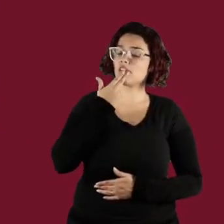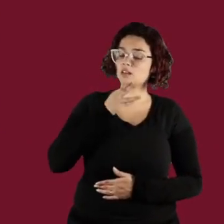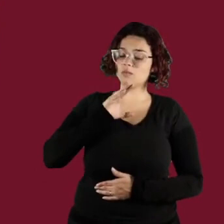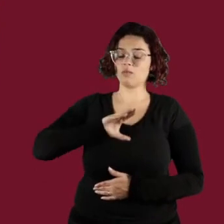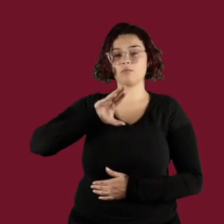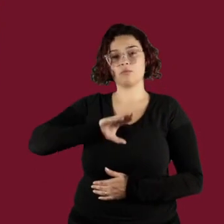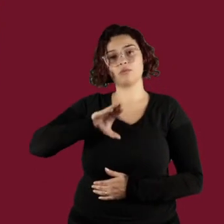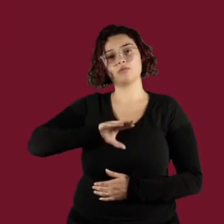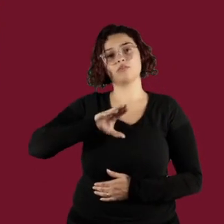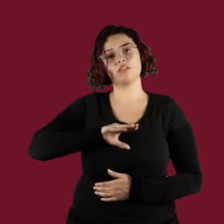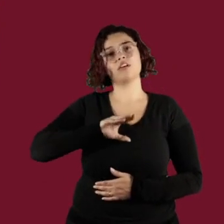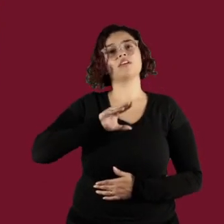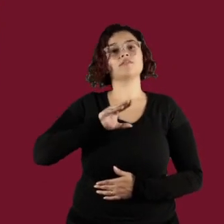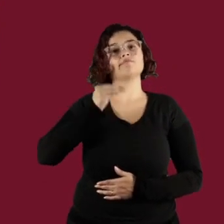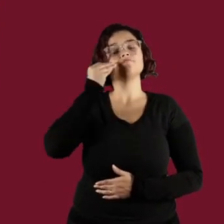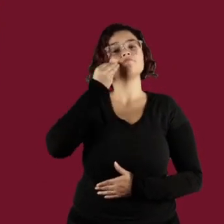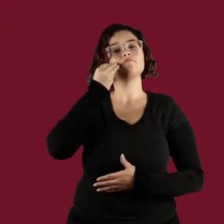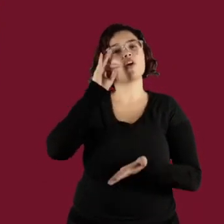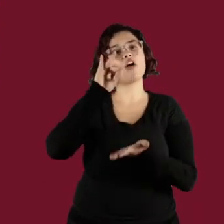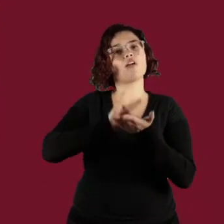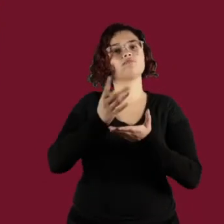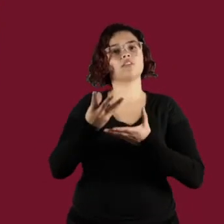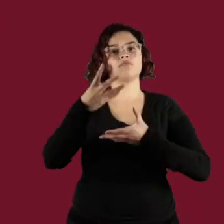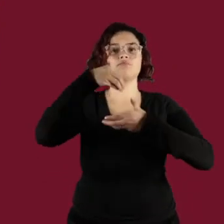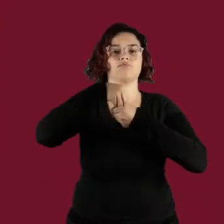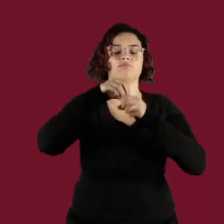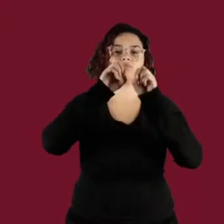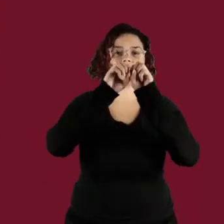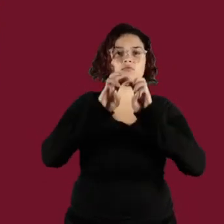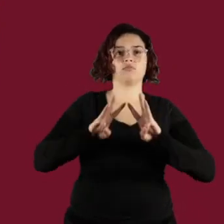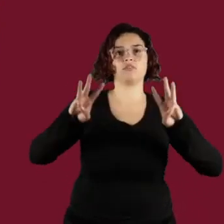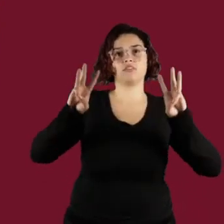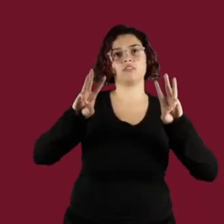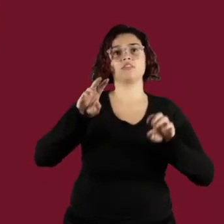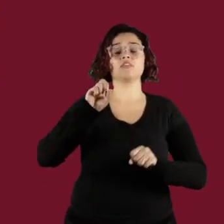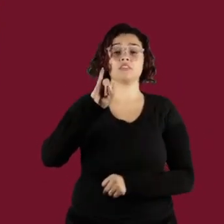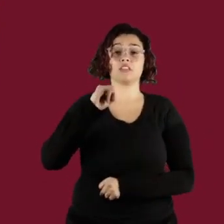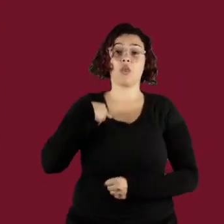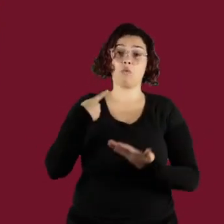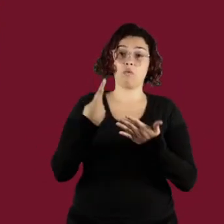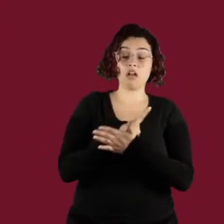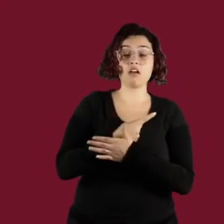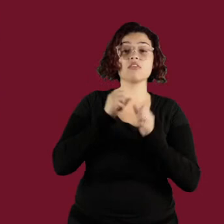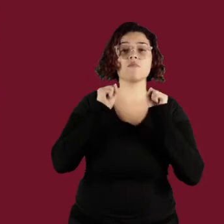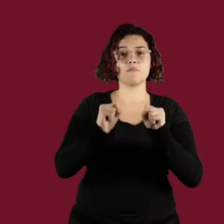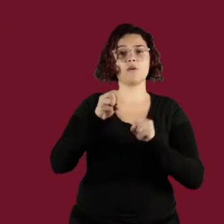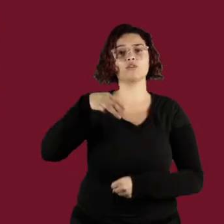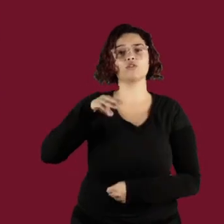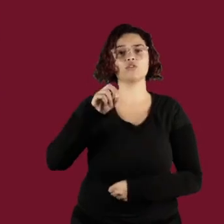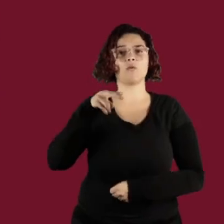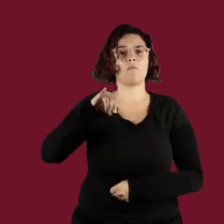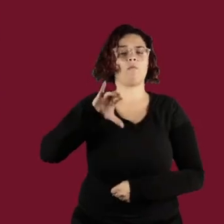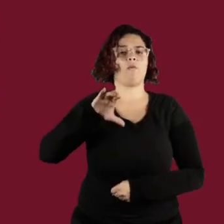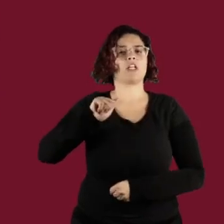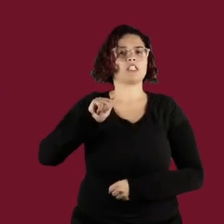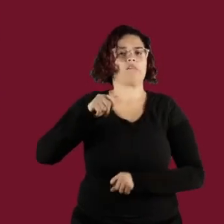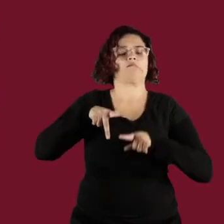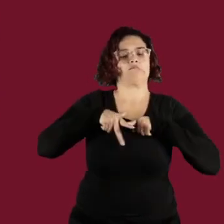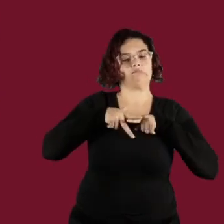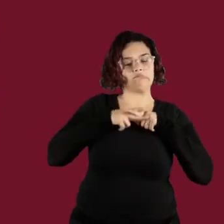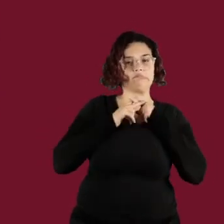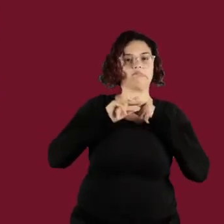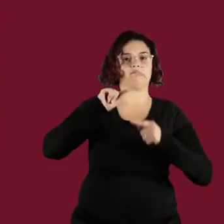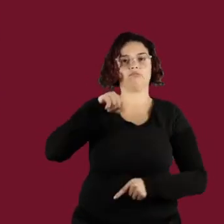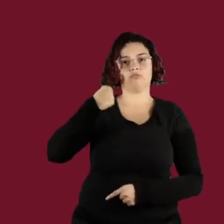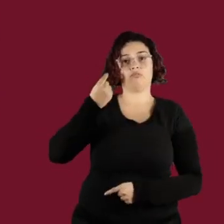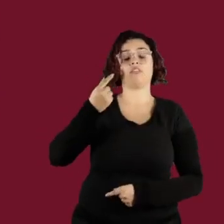seja uma das línguas oficiais da ONU. Aí eu vou pedir a Mônica me corrija se eu estiver equivocado, mas elas são seis atualmente, né? Seis línguas oficiais: o